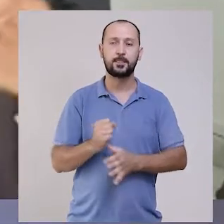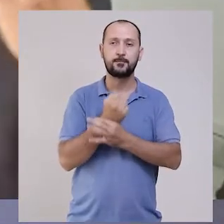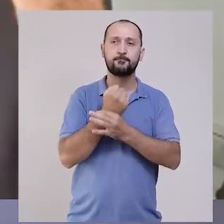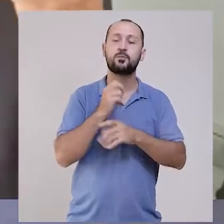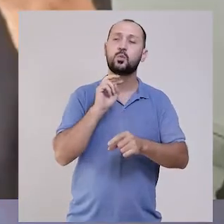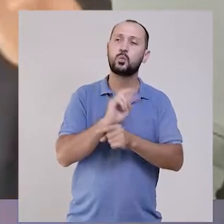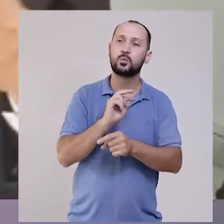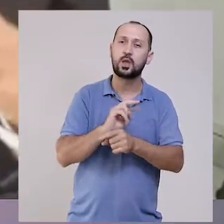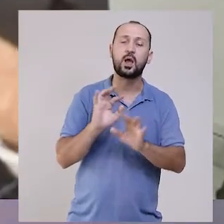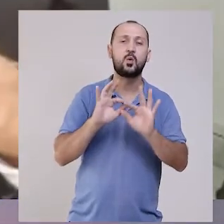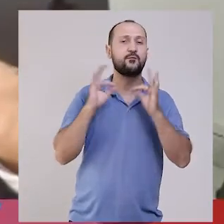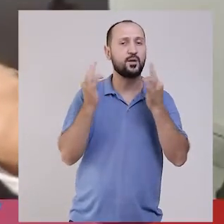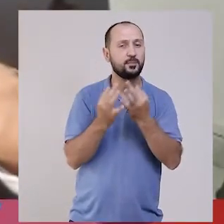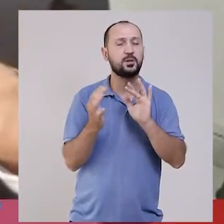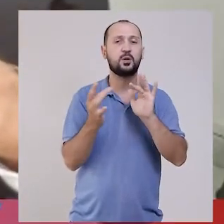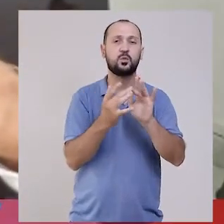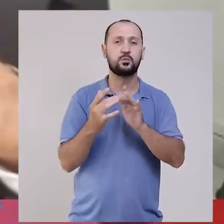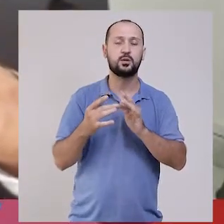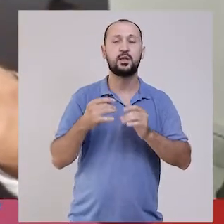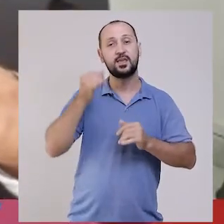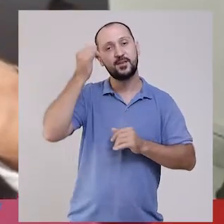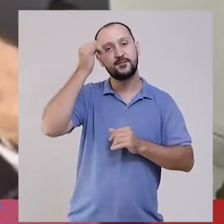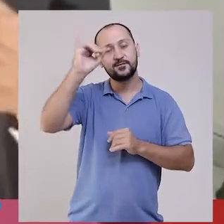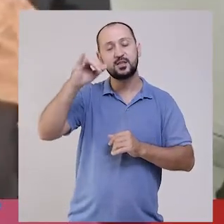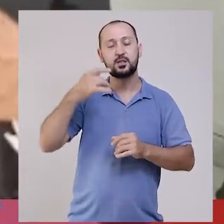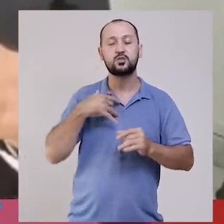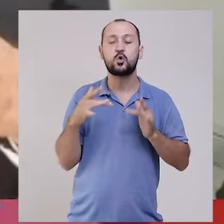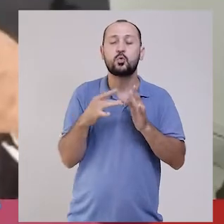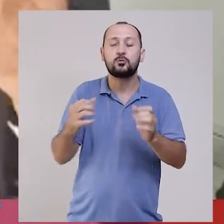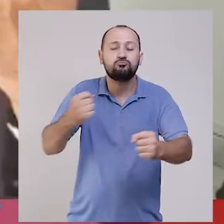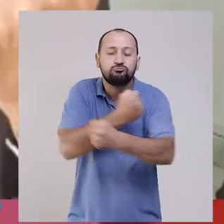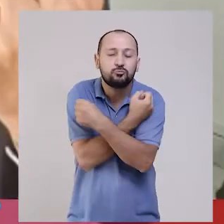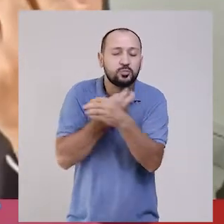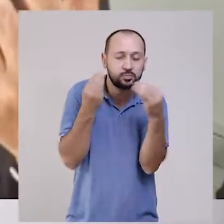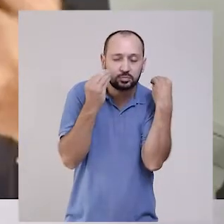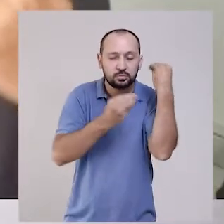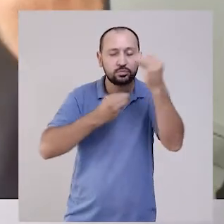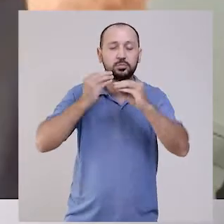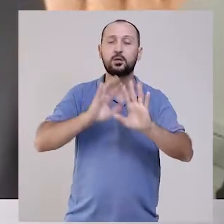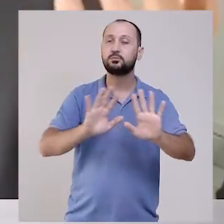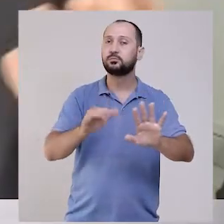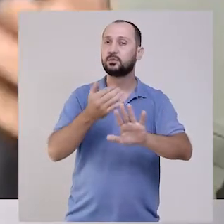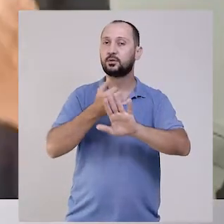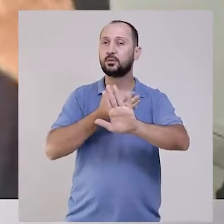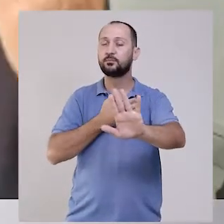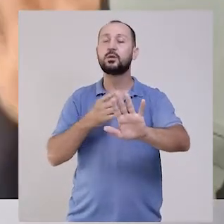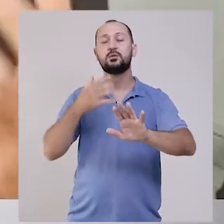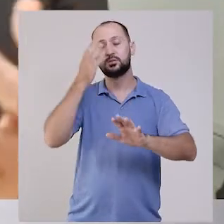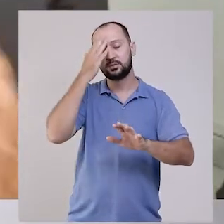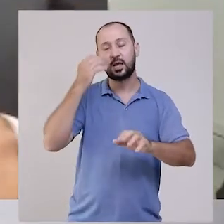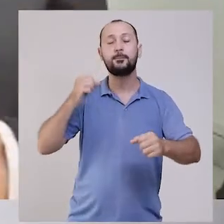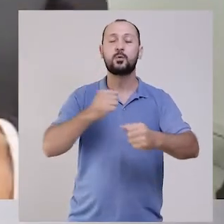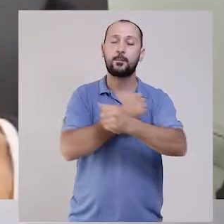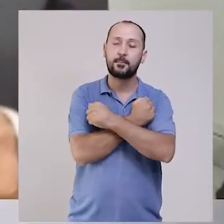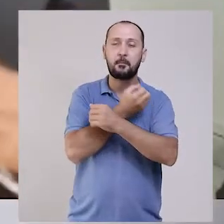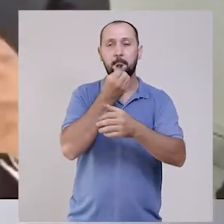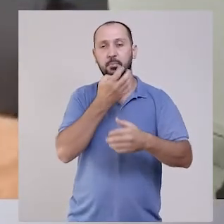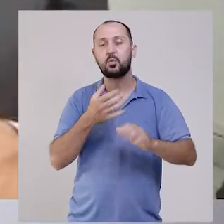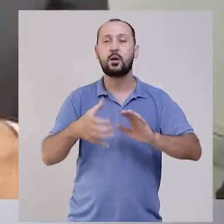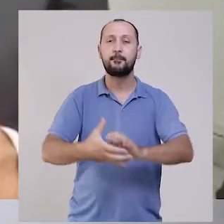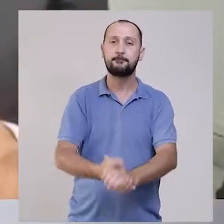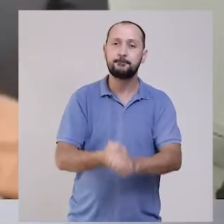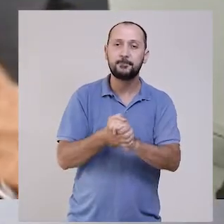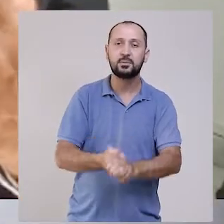Deve-se evitar aquele contato físico muito próximo, apesar do contato físico que é gostoso, o abraço, o aperto de mão, né, uma